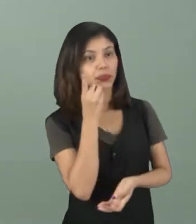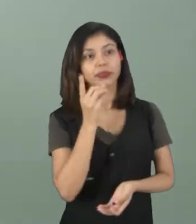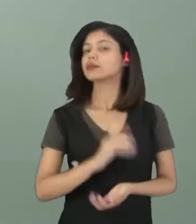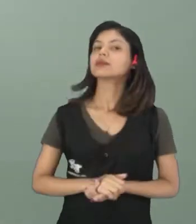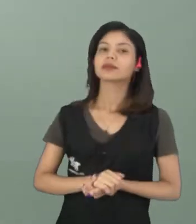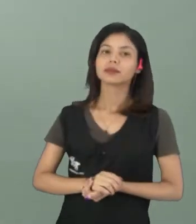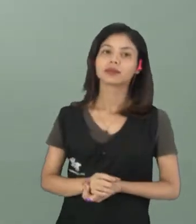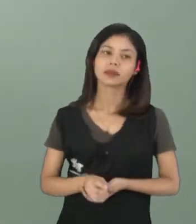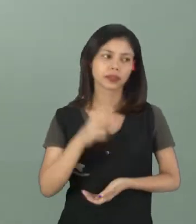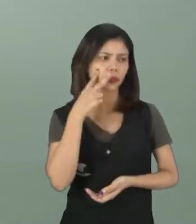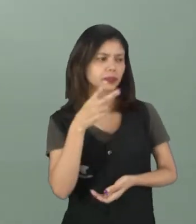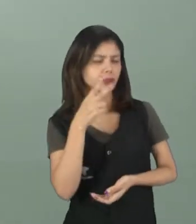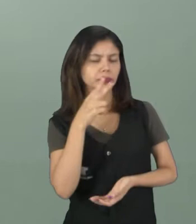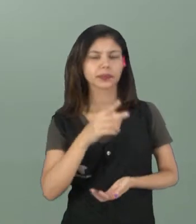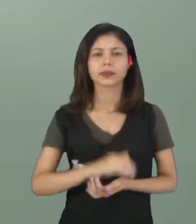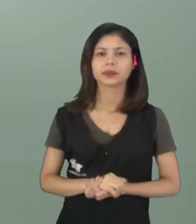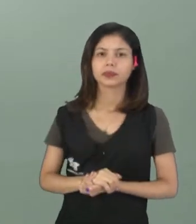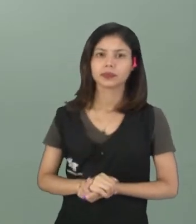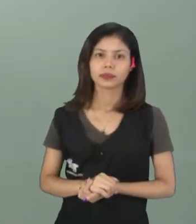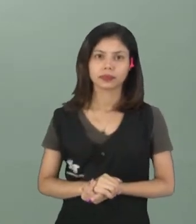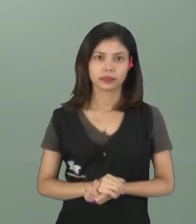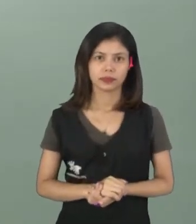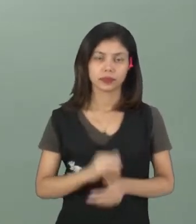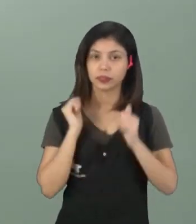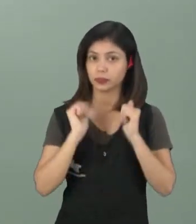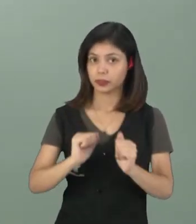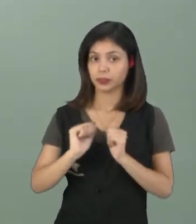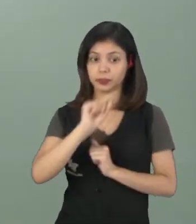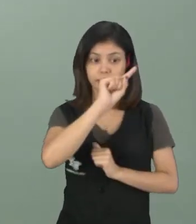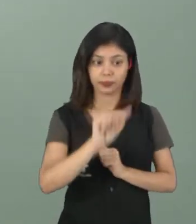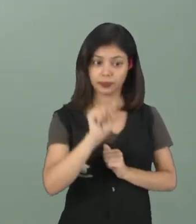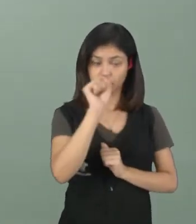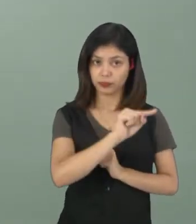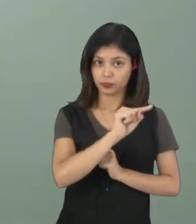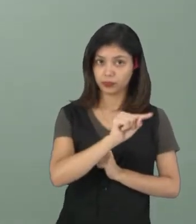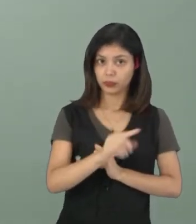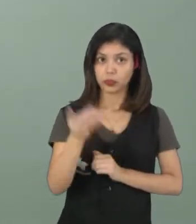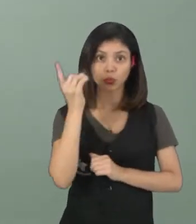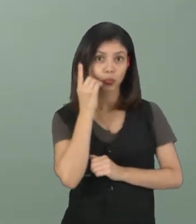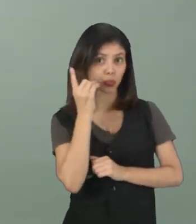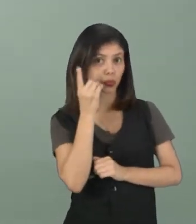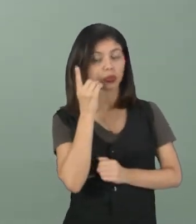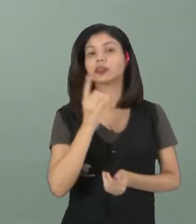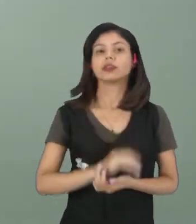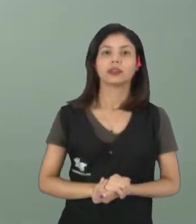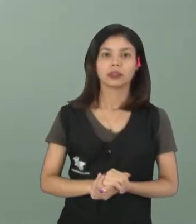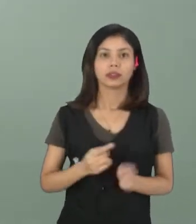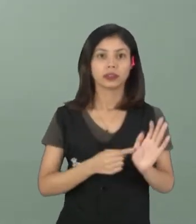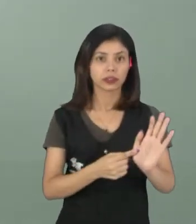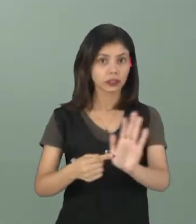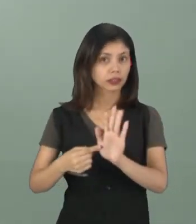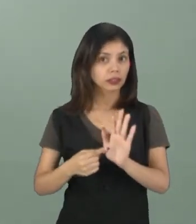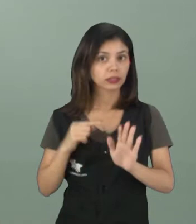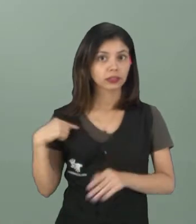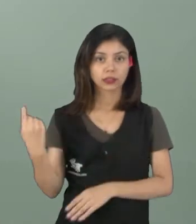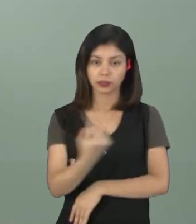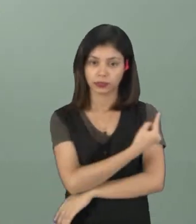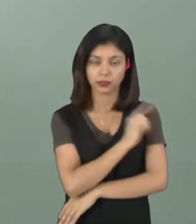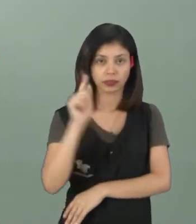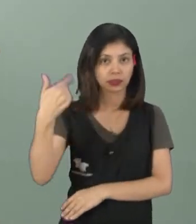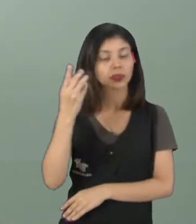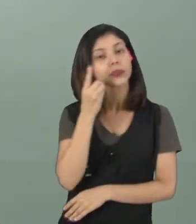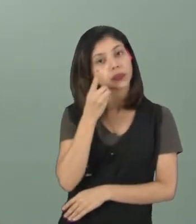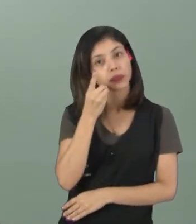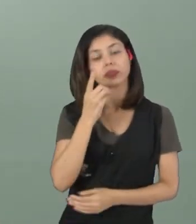calendário e você viu é Podemos marcar nossa a data do nosso aniversário entre